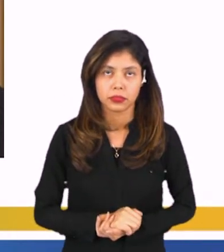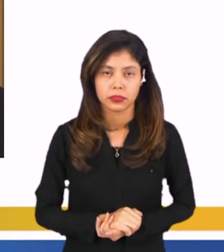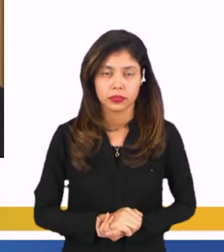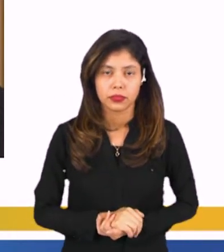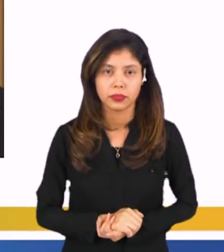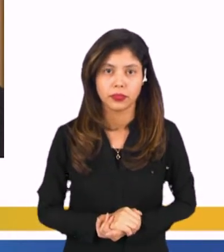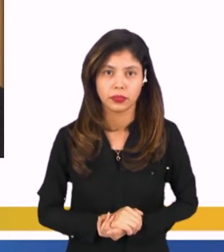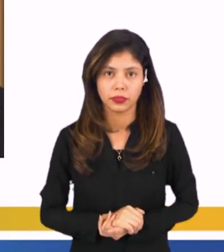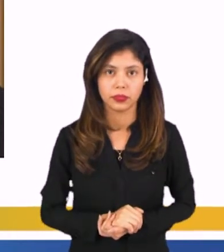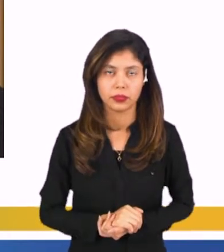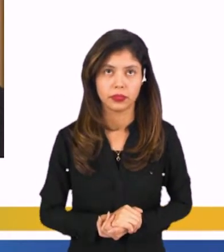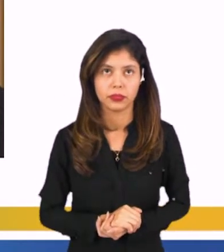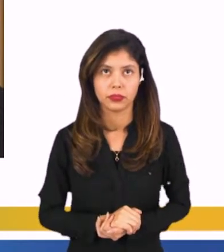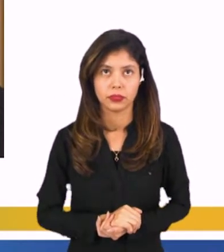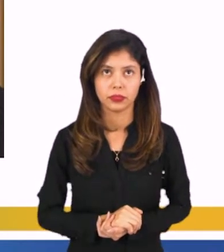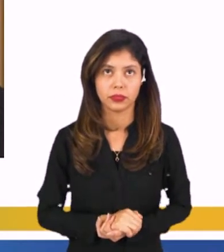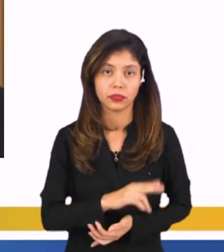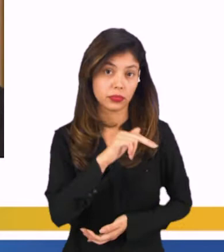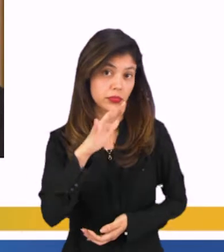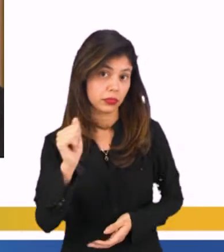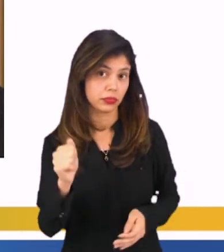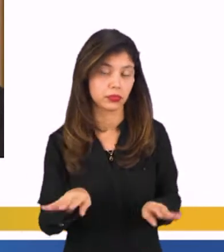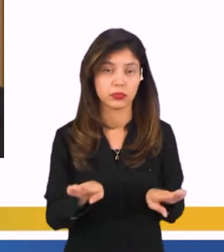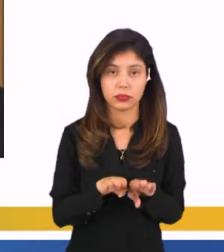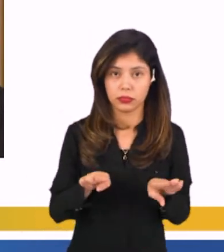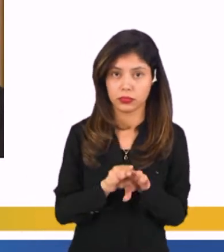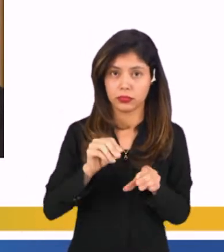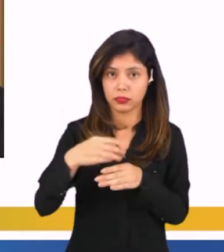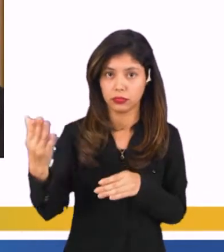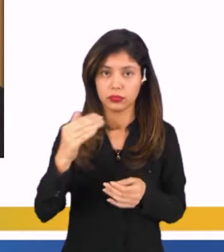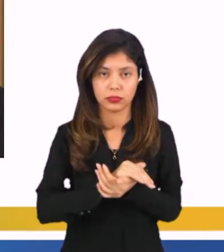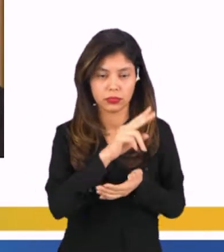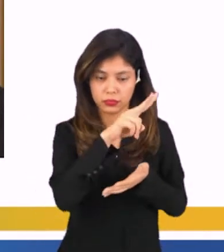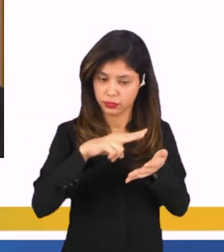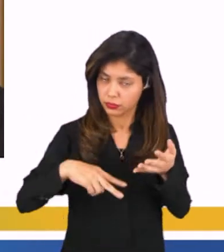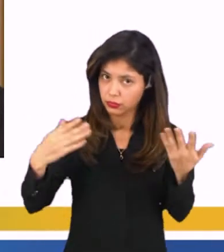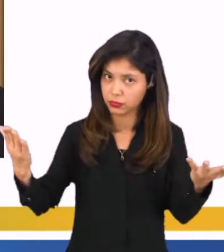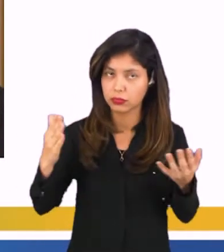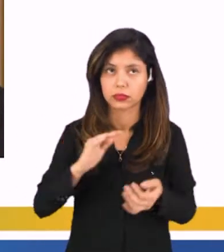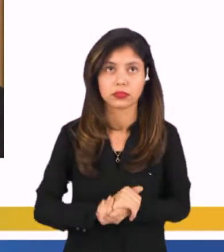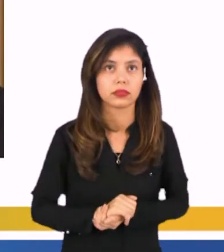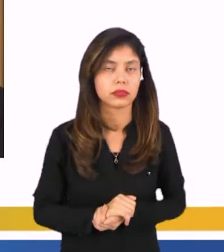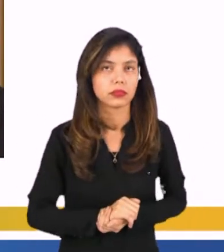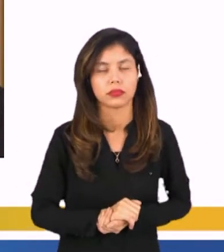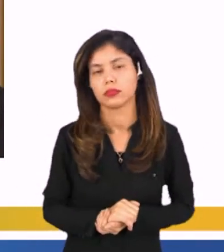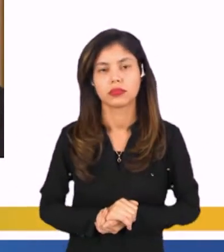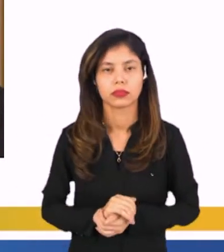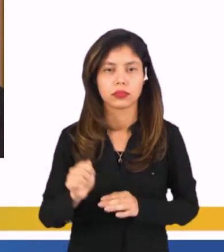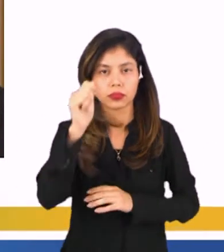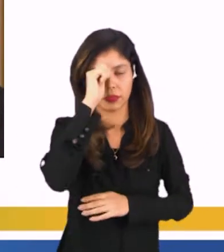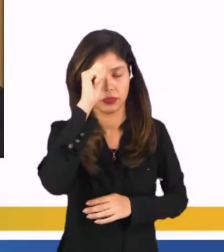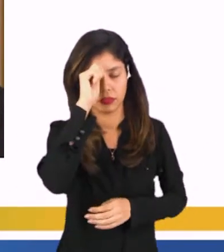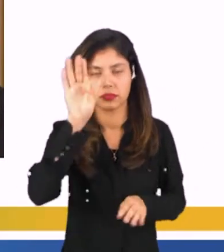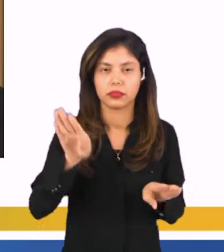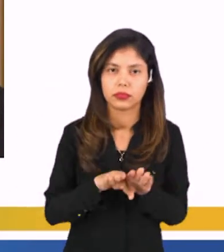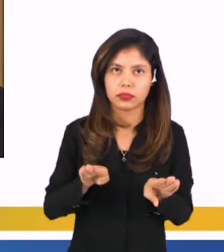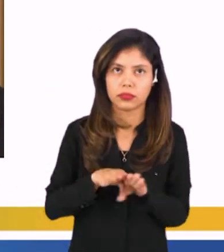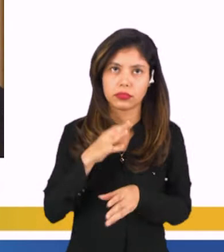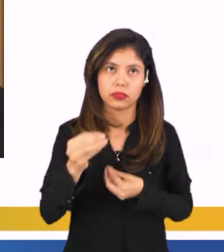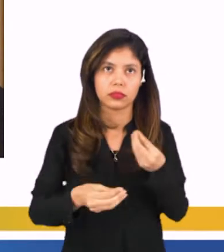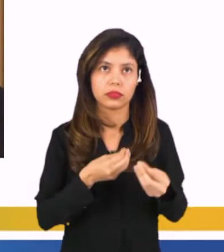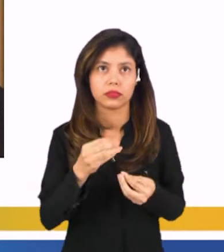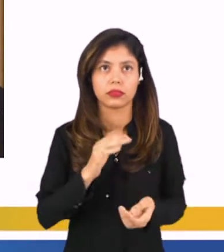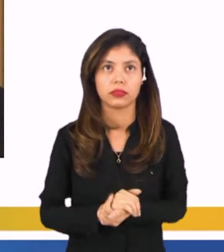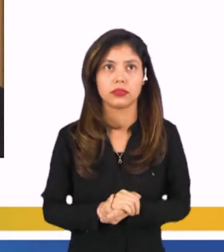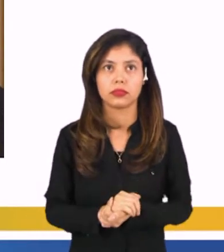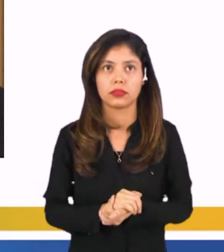realismo mágico. Nunca podría quedar de fuera de una lista como esta. El autor de obras maestras como de